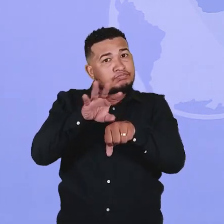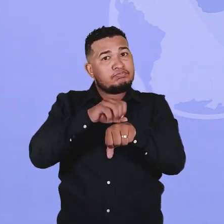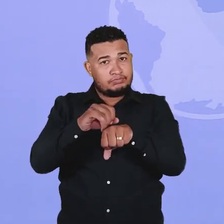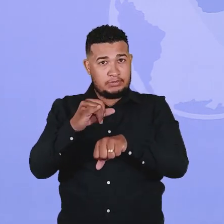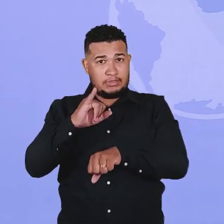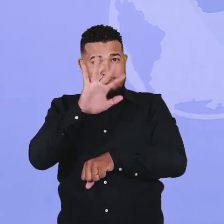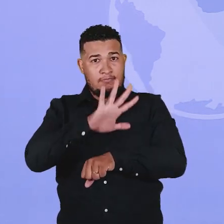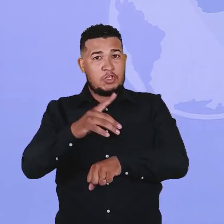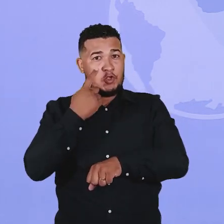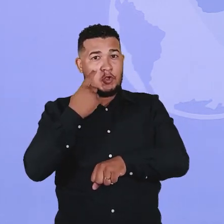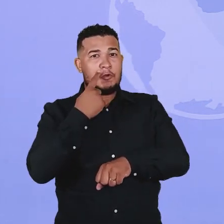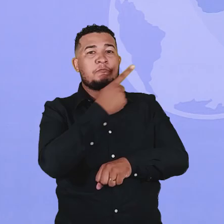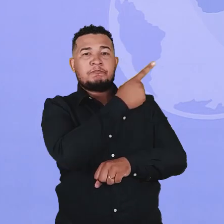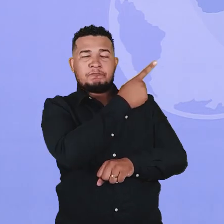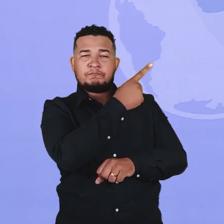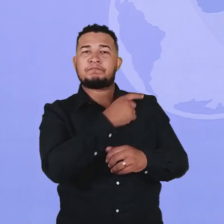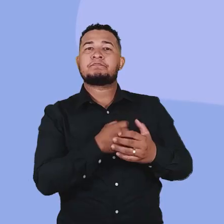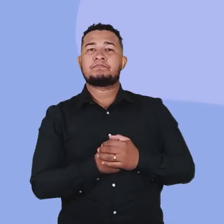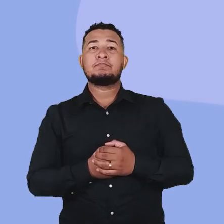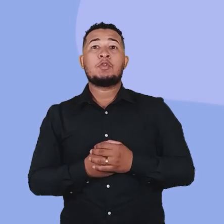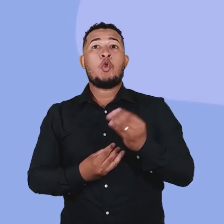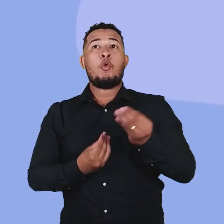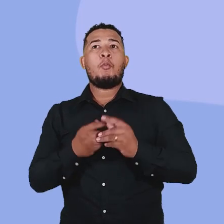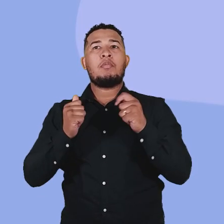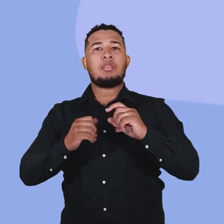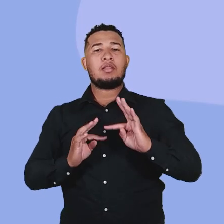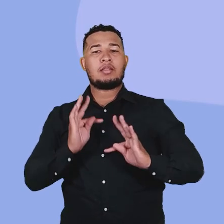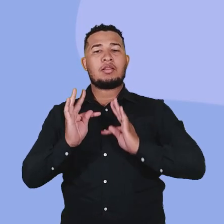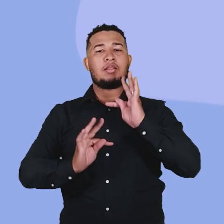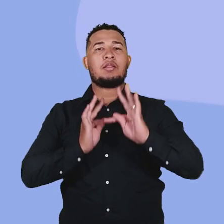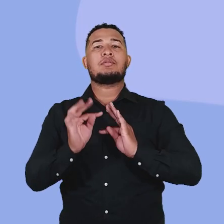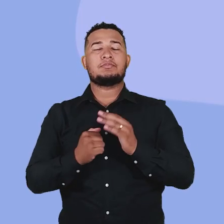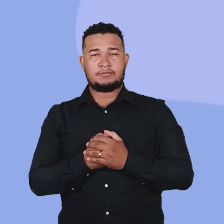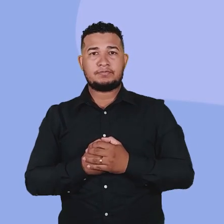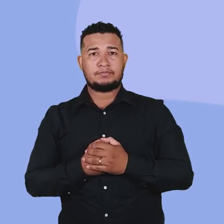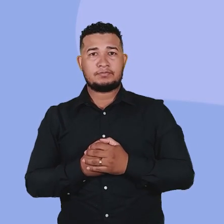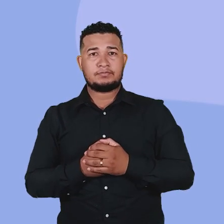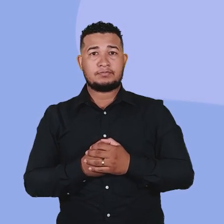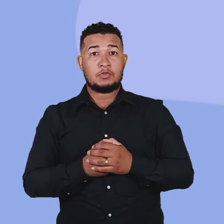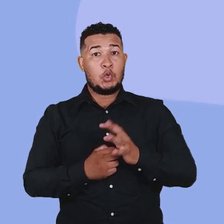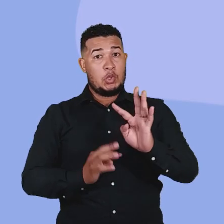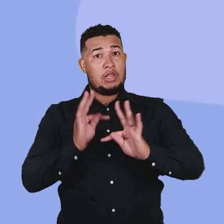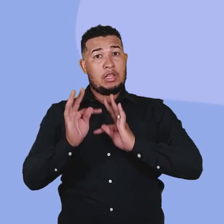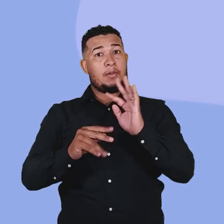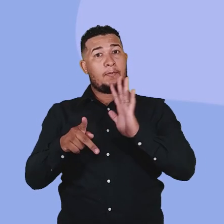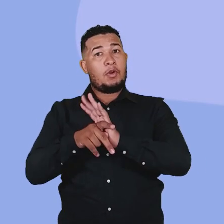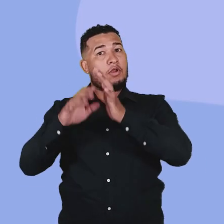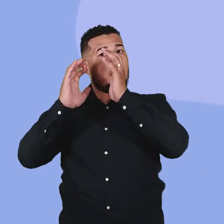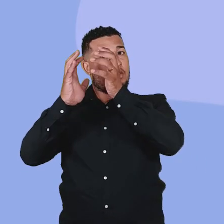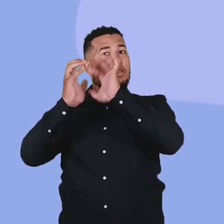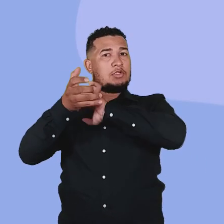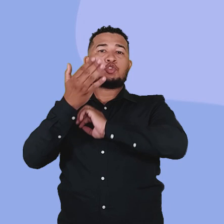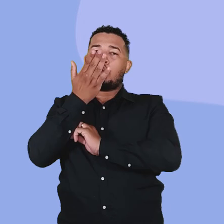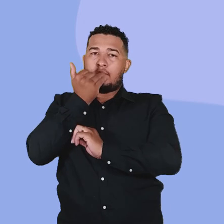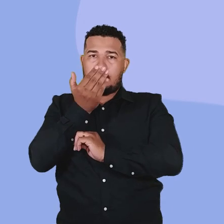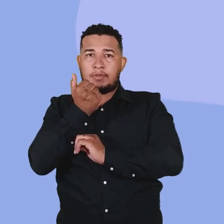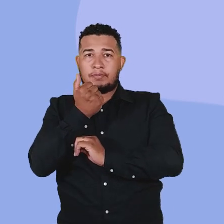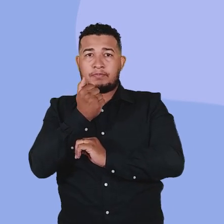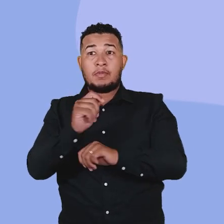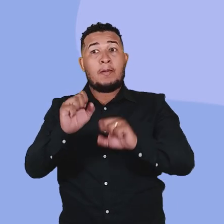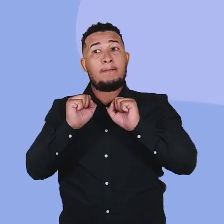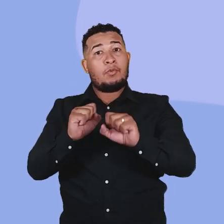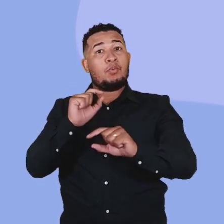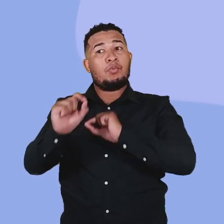aqui para você que nós vamos ver no slide. Tratamento para os transtornos. Os transtornos alimentares